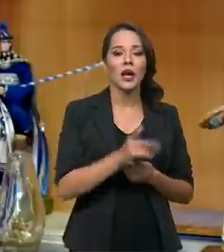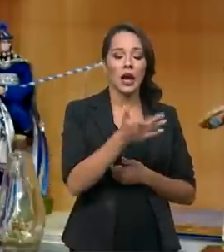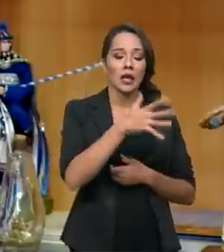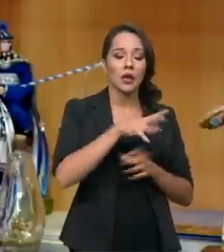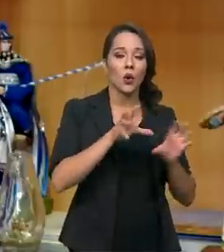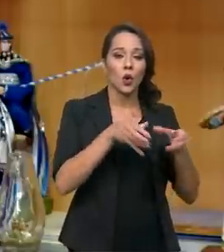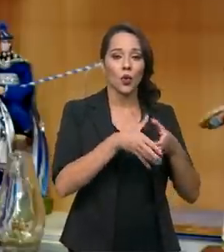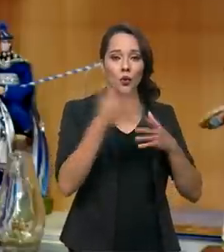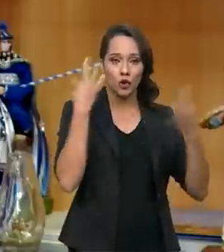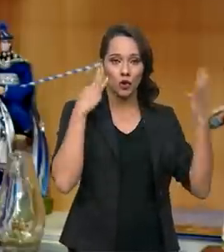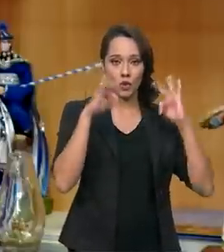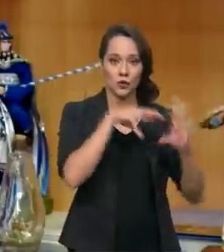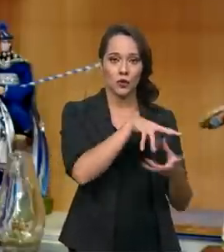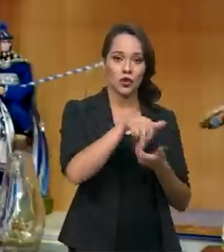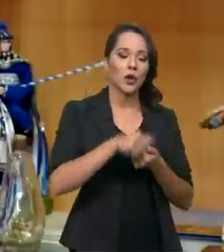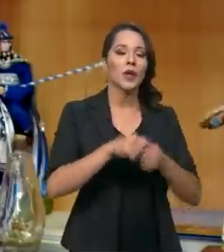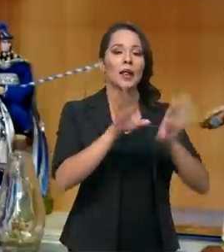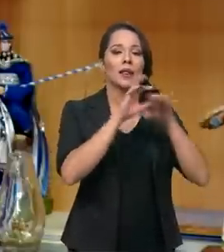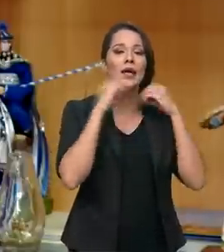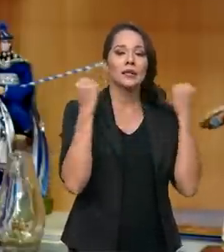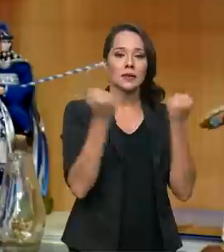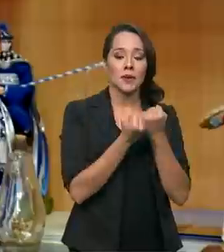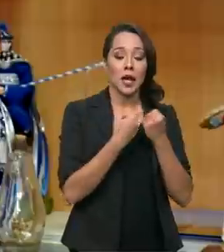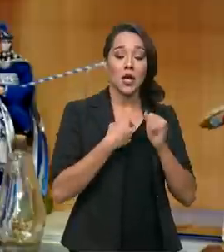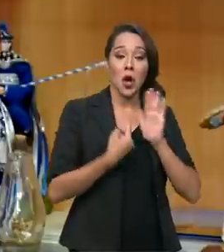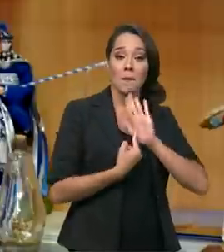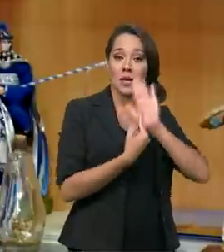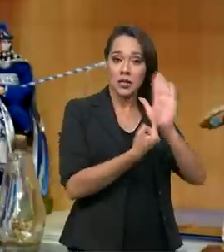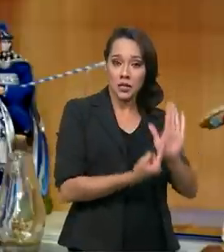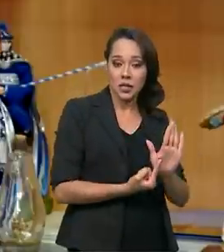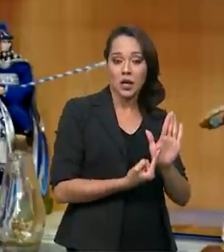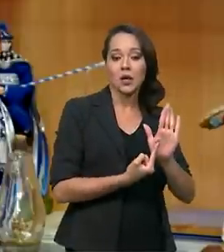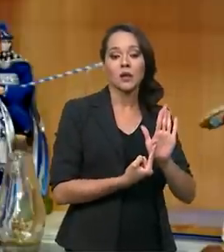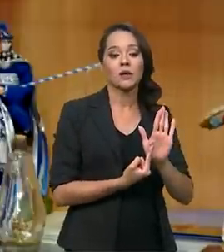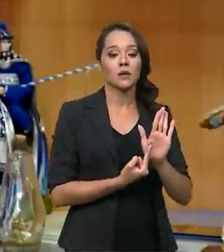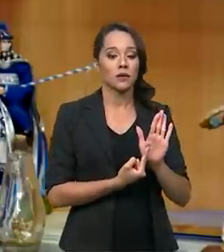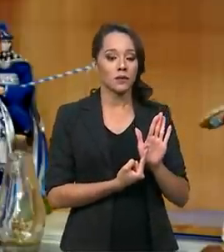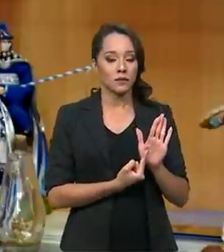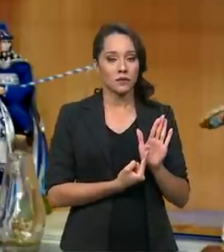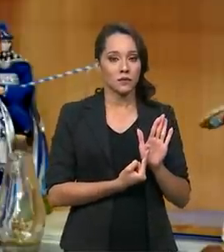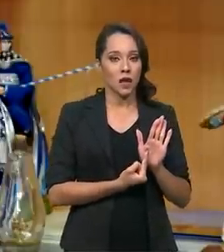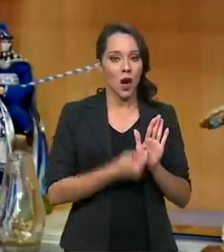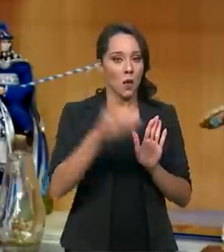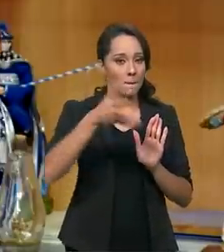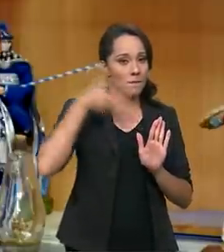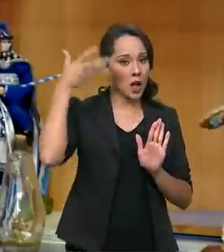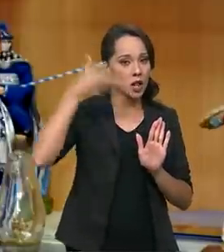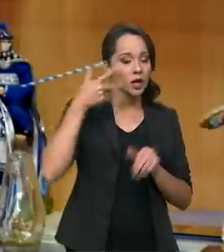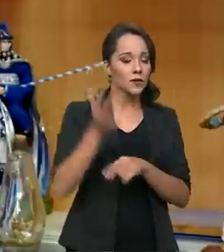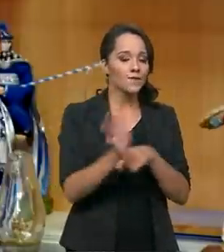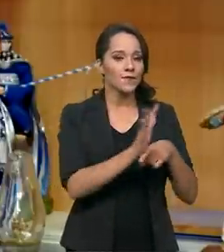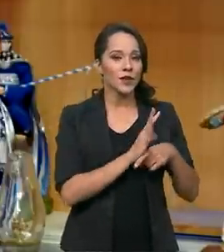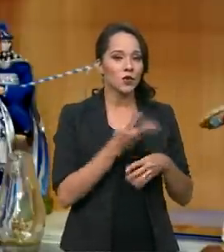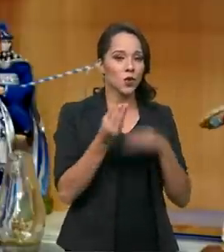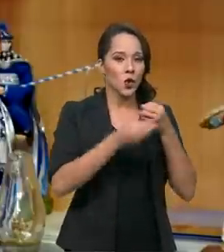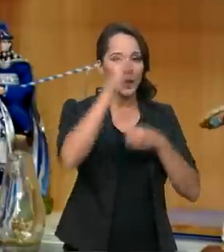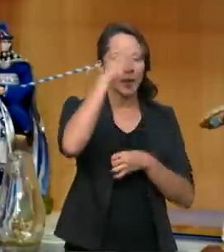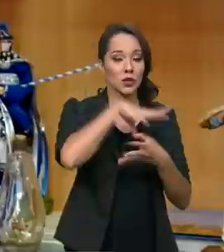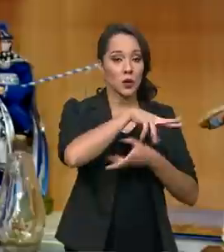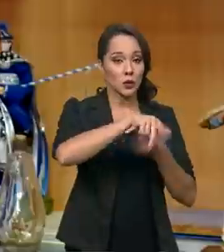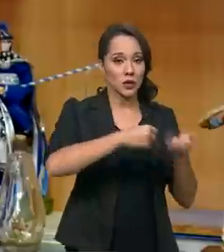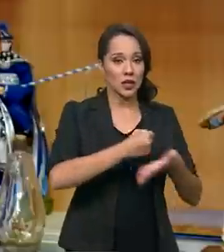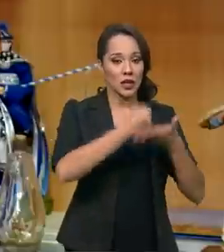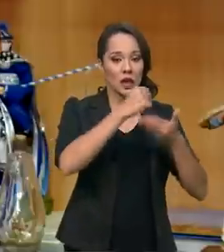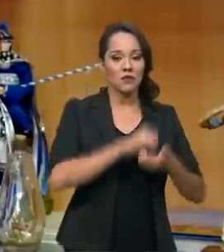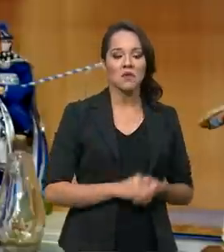do Turismo 12 vezes na assembleia geral do qual apresentei um uma palestra um vídeo sobre o como o Brasil a